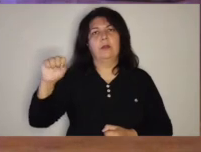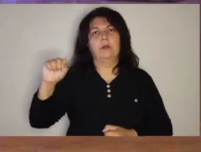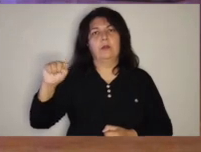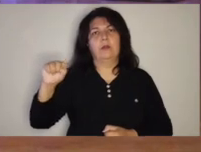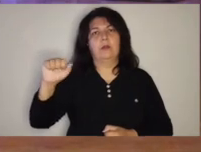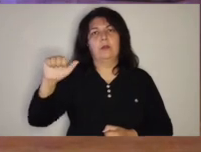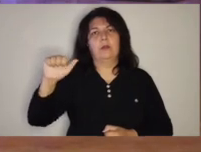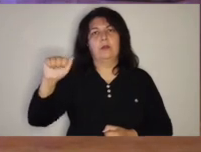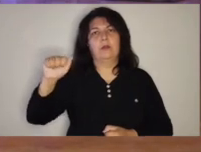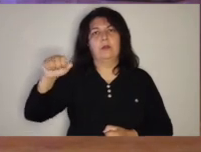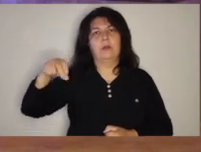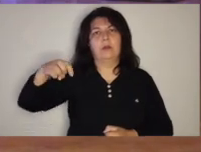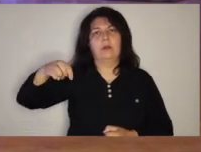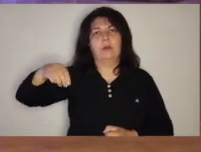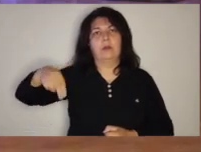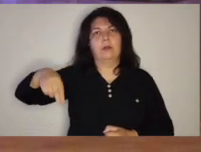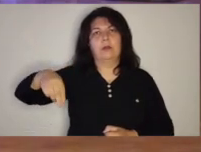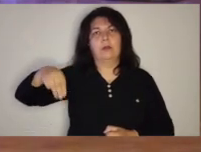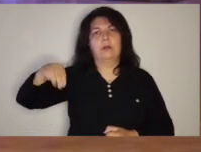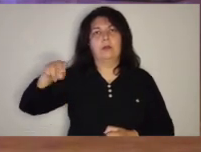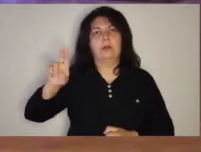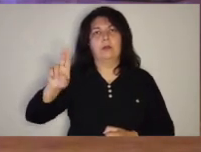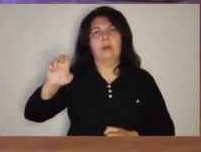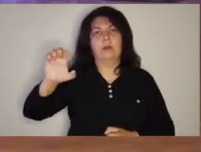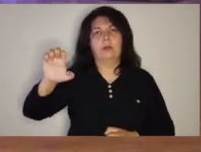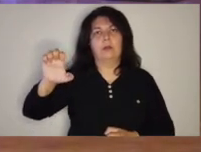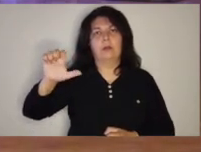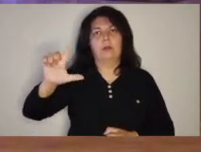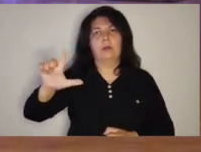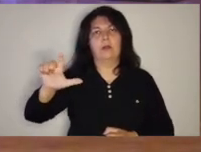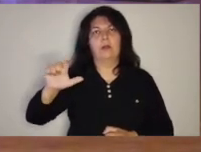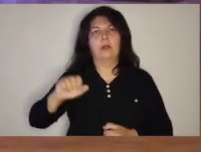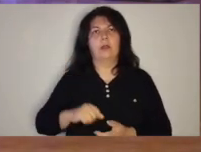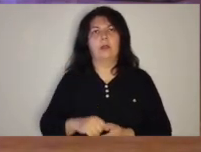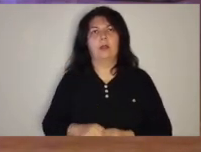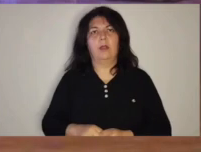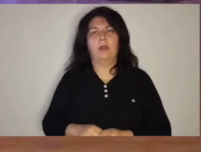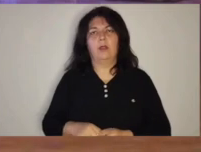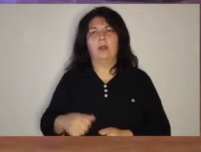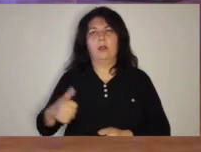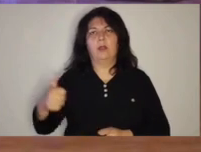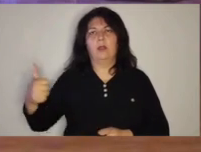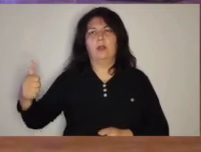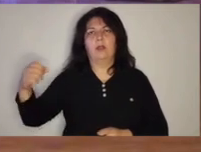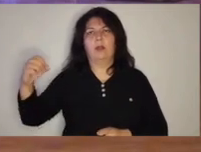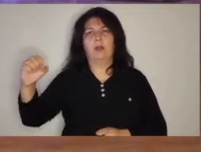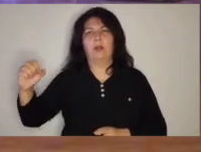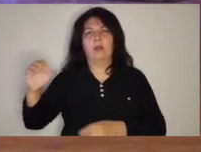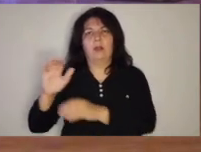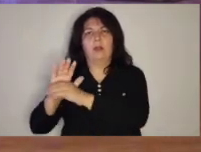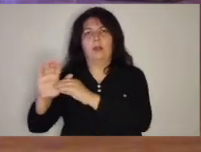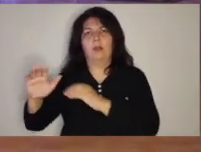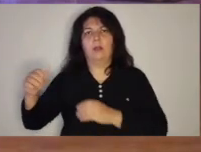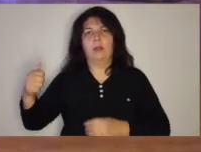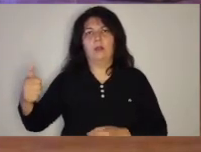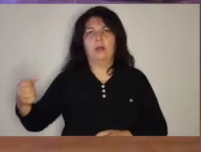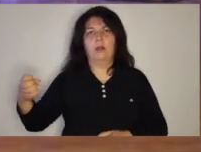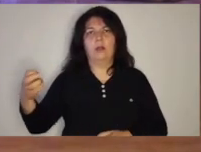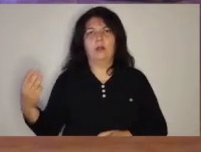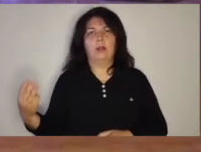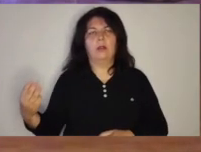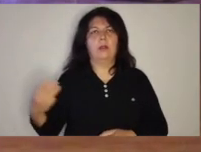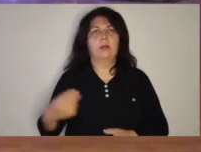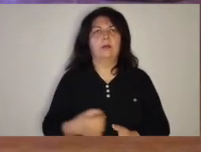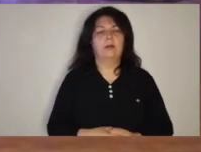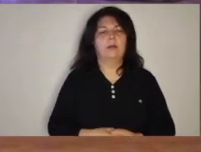Senhor ficou na casa de Obed-edom, ogiteu, 3 meses. E o Senhor abençoou Obed-edom e